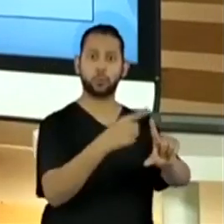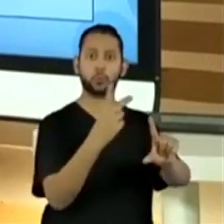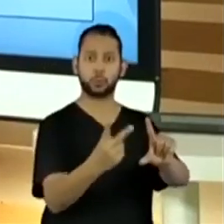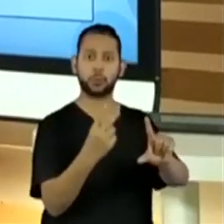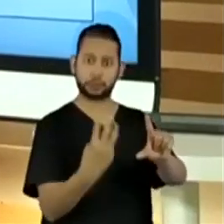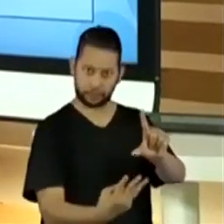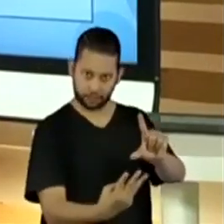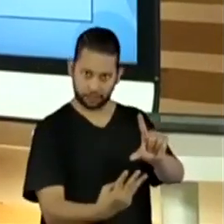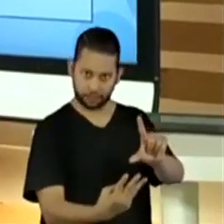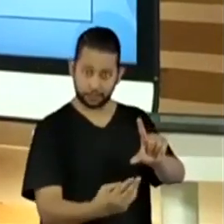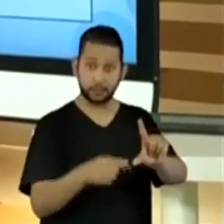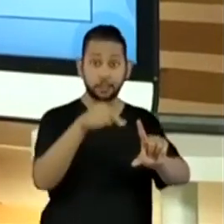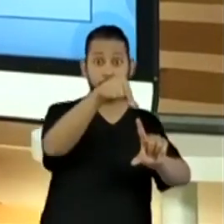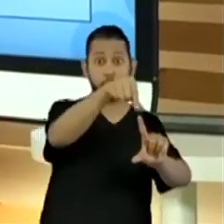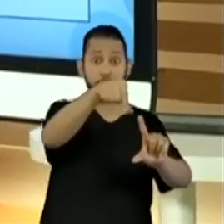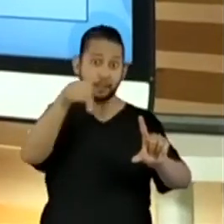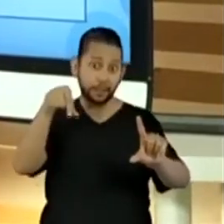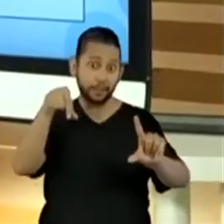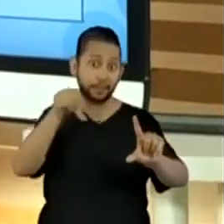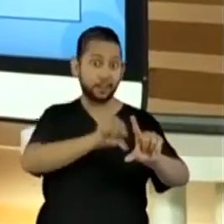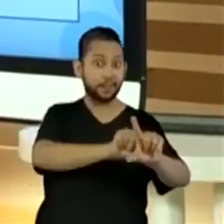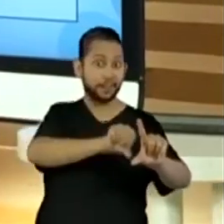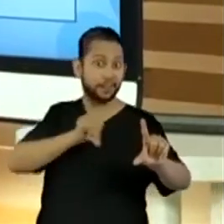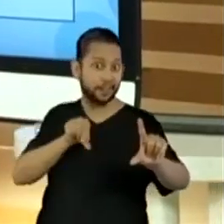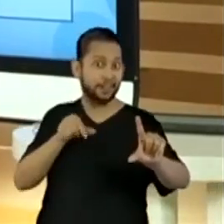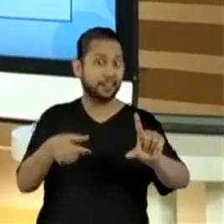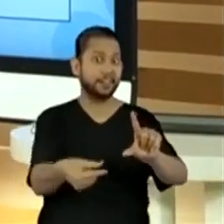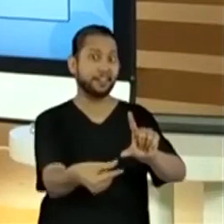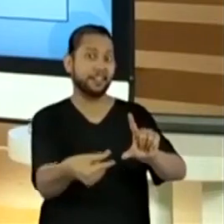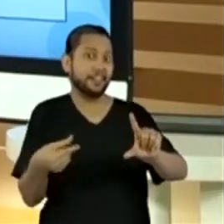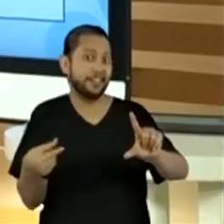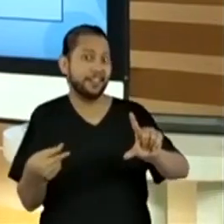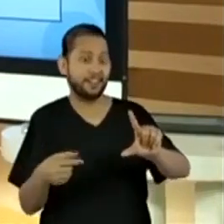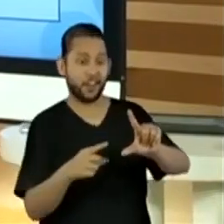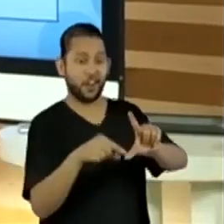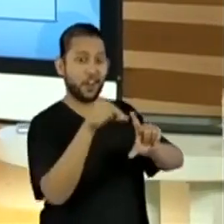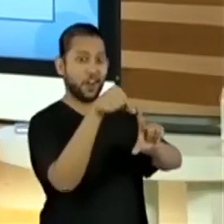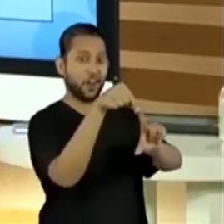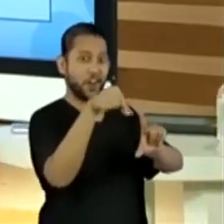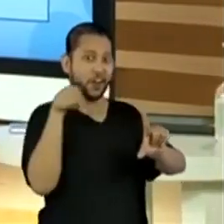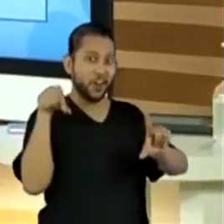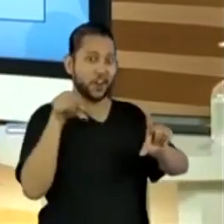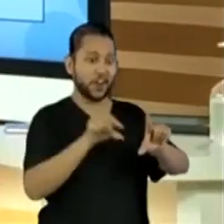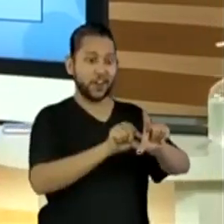ó, 7, essa aqui do lado, 8,